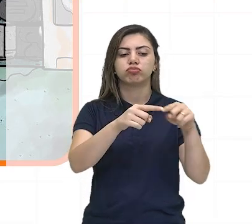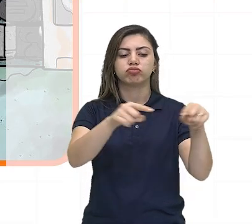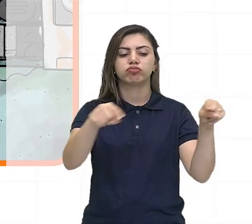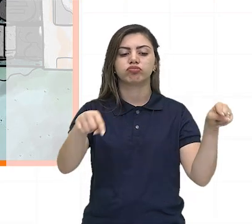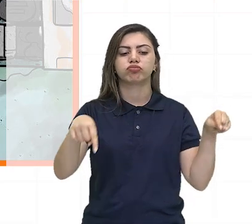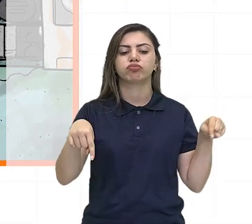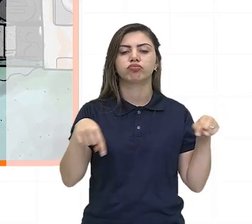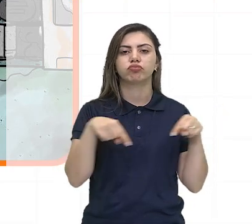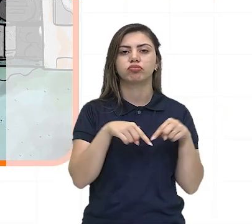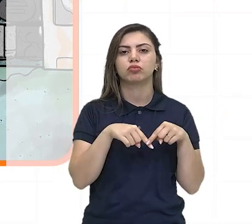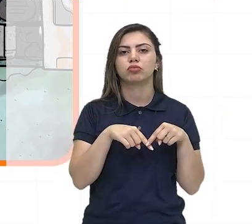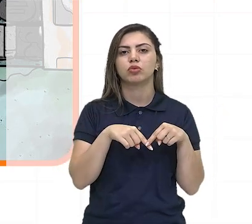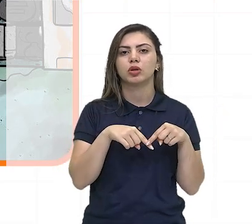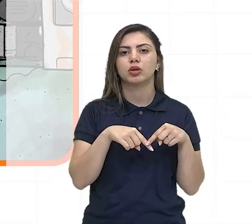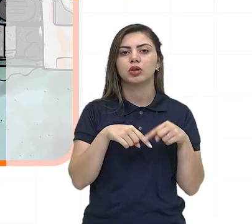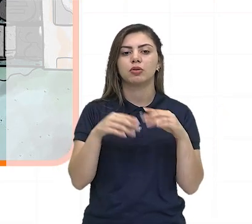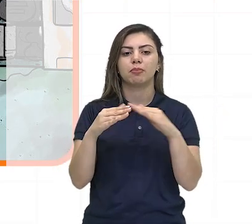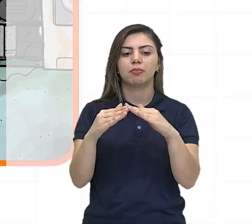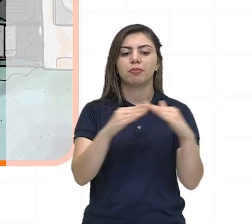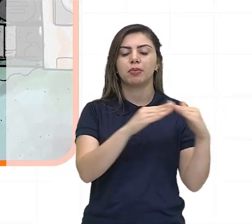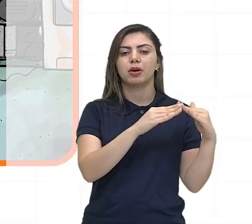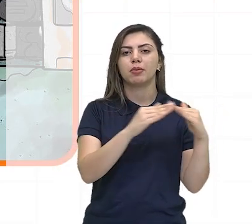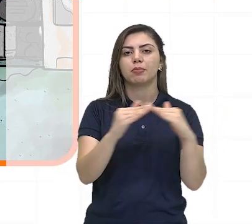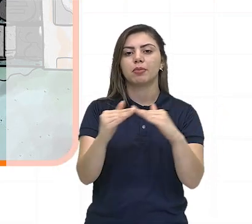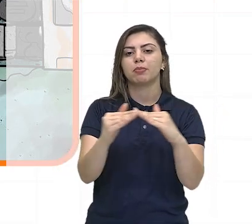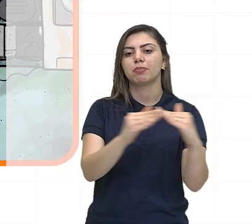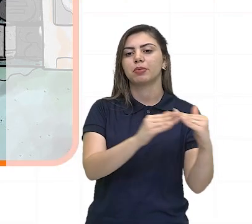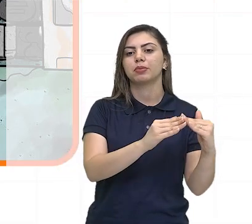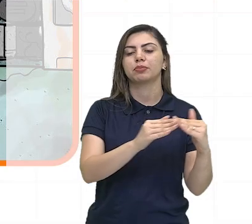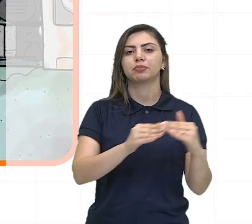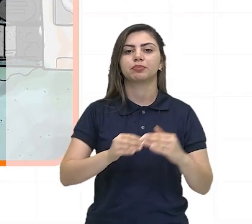terreno. E aí a gente vai verificar